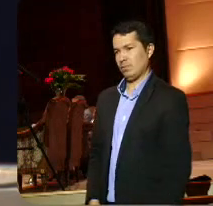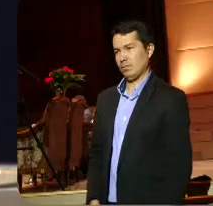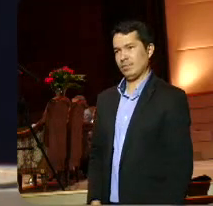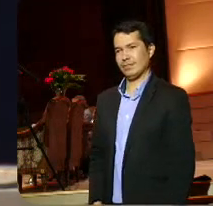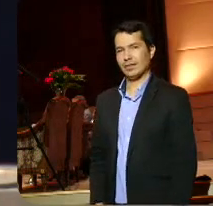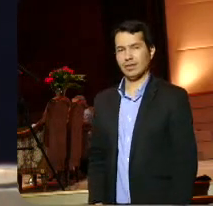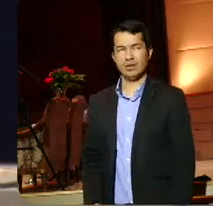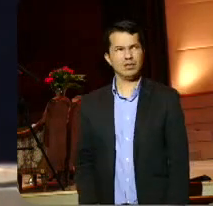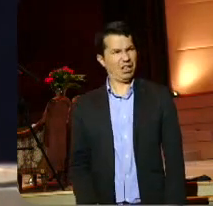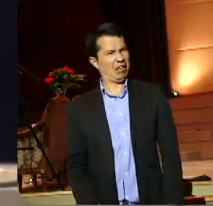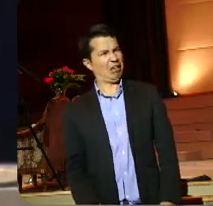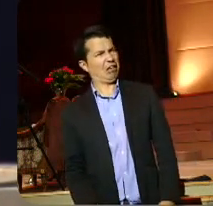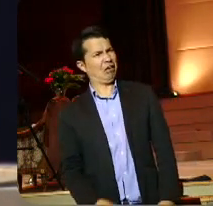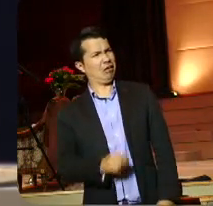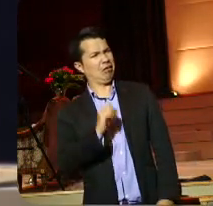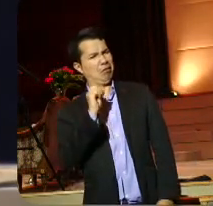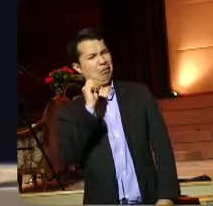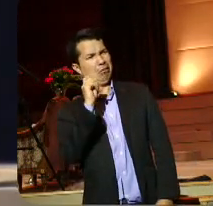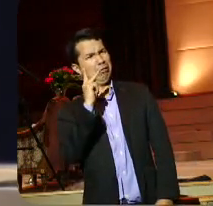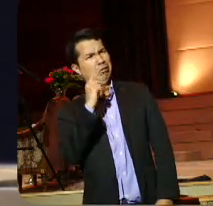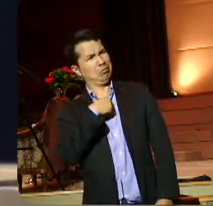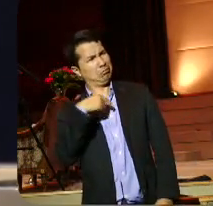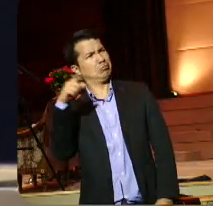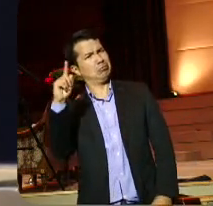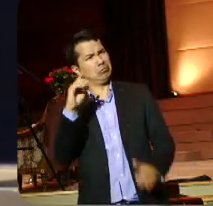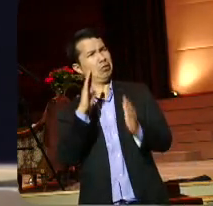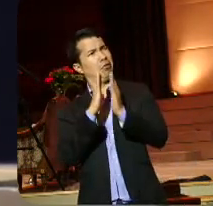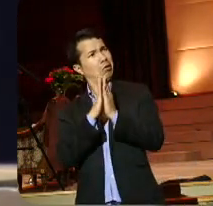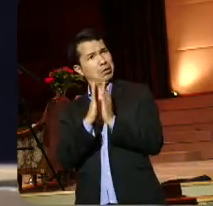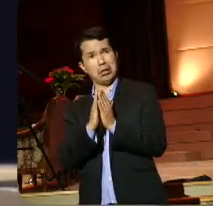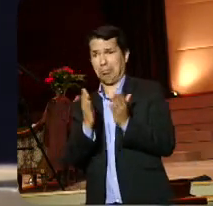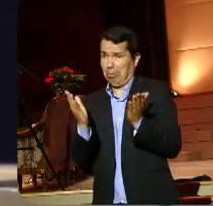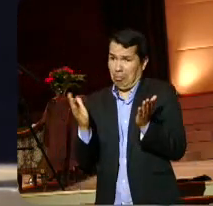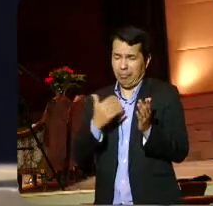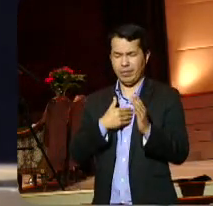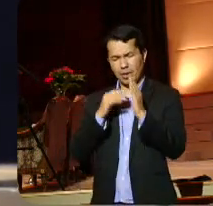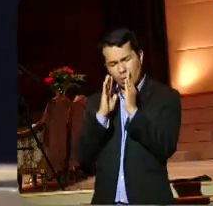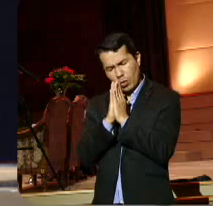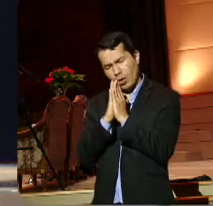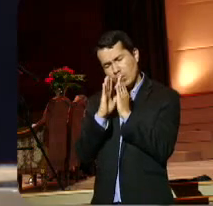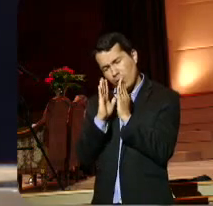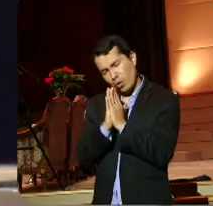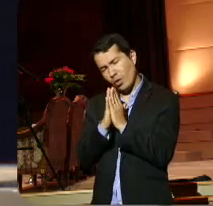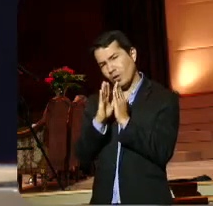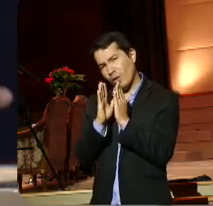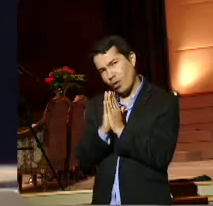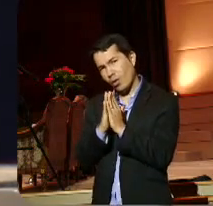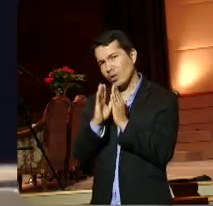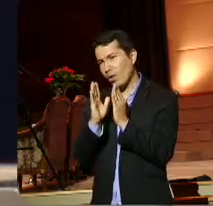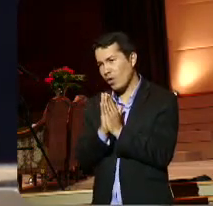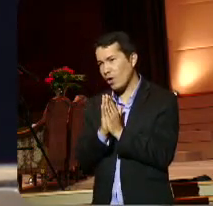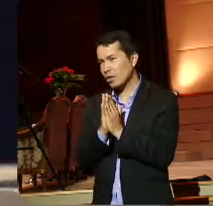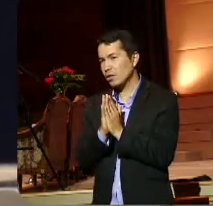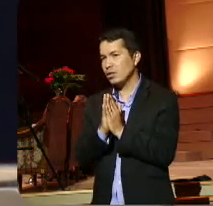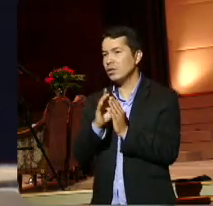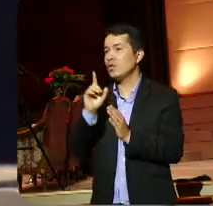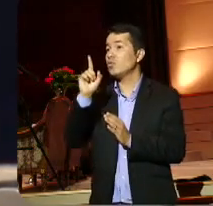Mas tá bom, Senhor. E foi lá e continuou orando e orando e orando, e adivinha o que aconteceu? Piorou